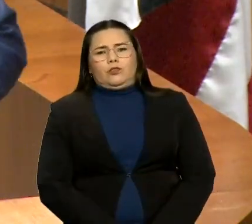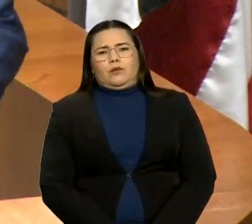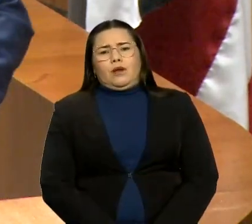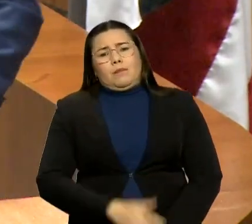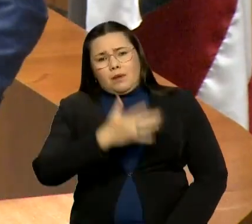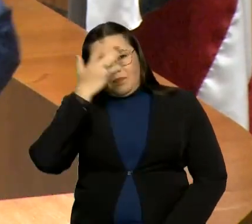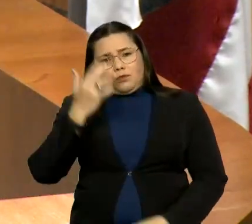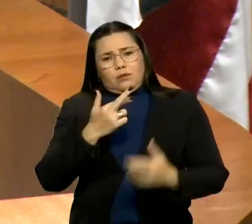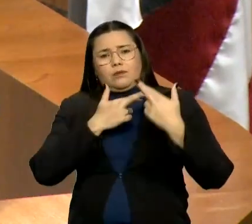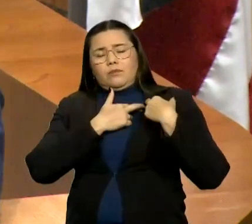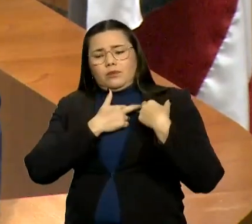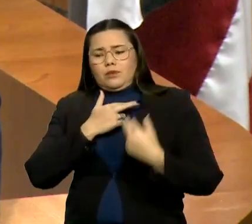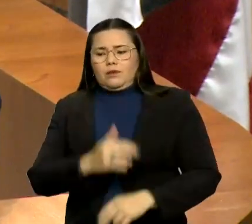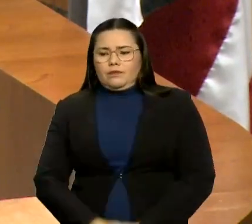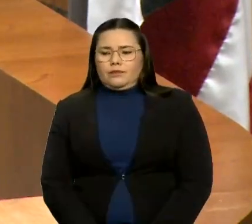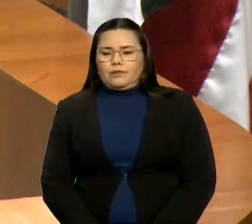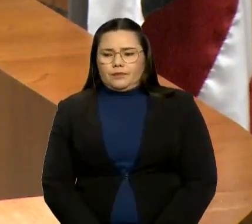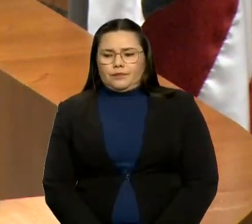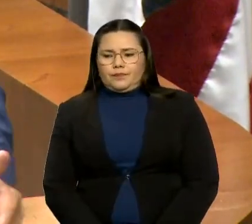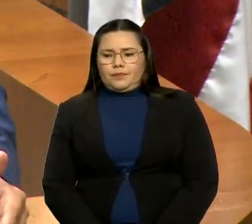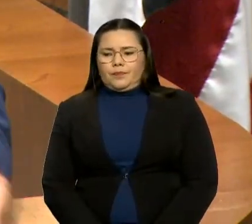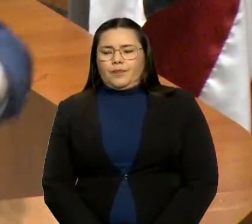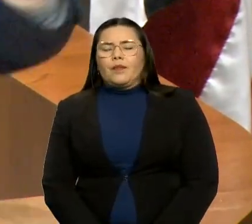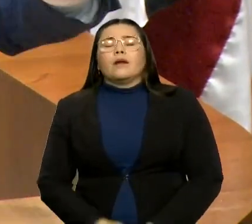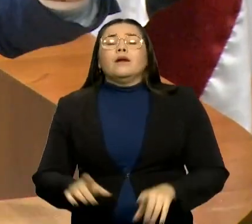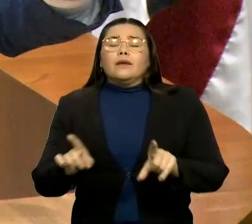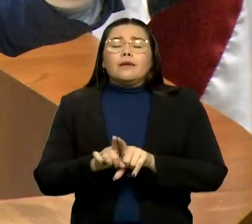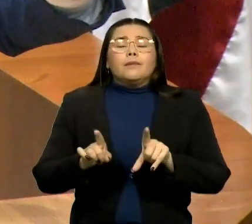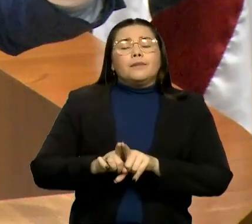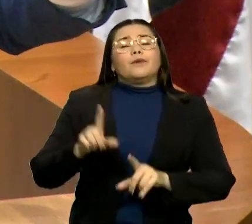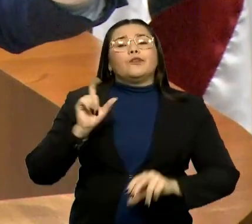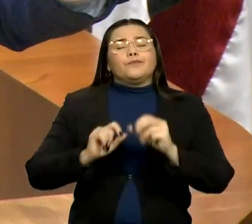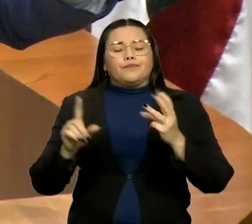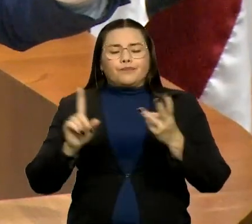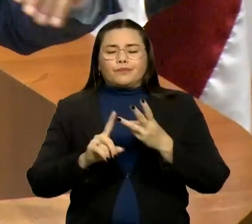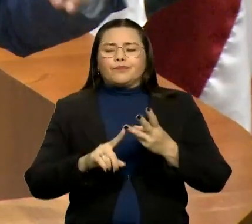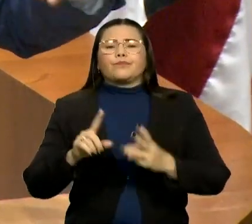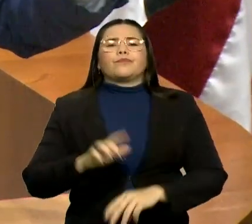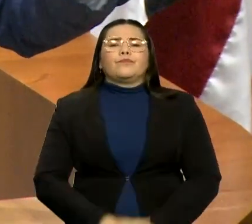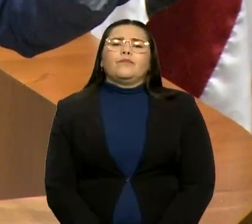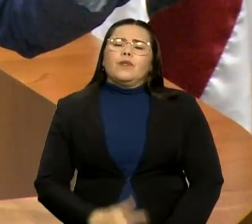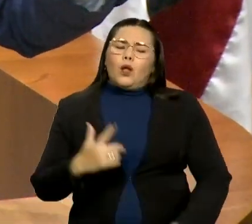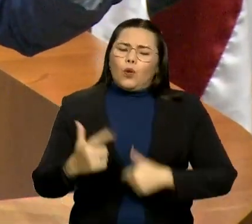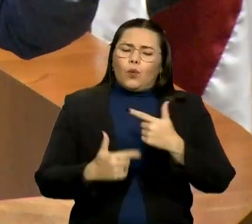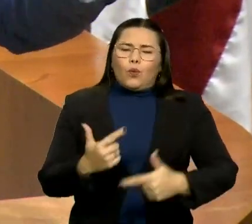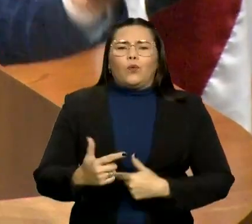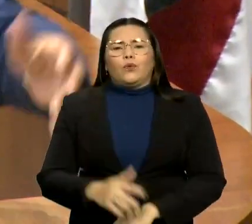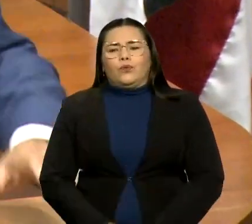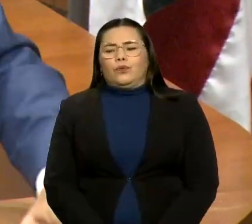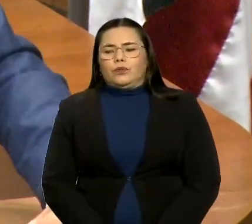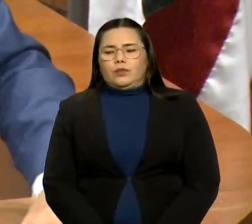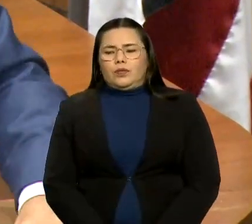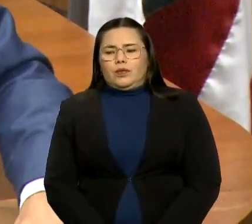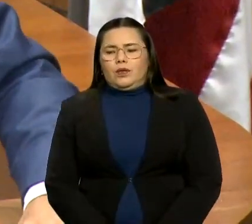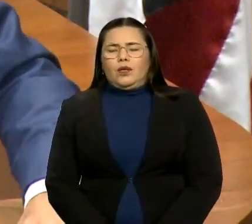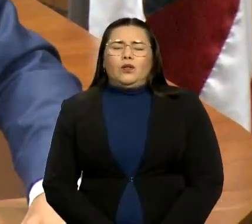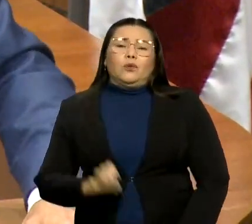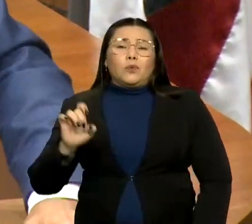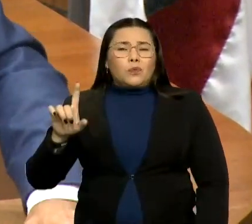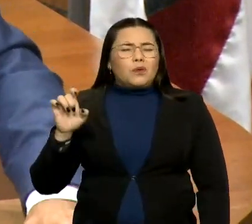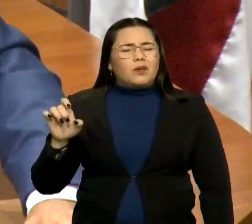salarial. Uma pauta antiga nossa, uma pauta de luta desde o governo, do ex-governador Flávio